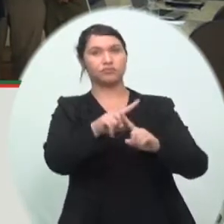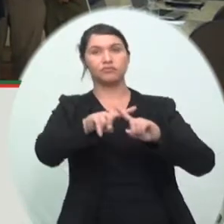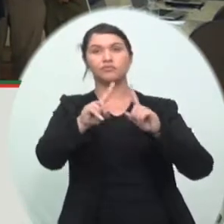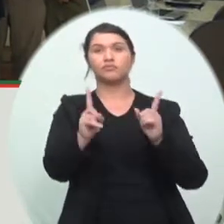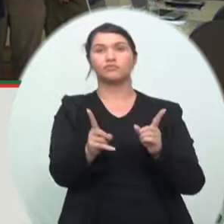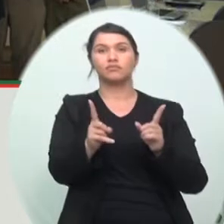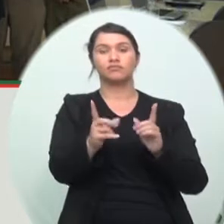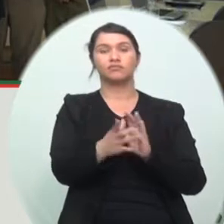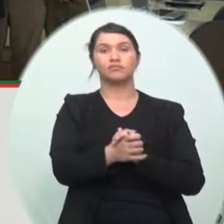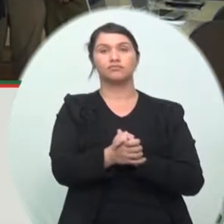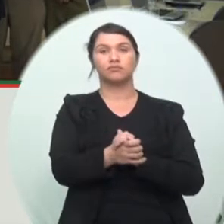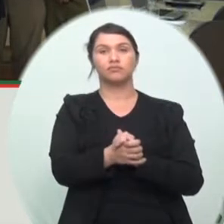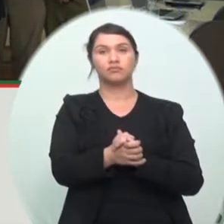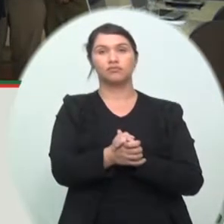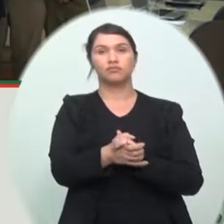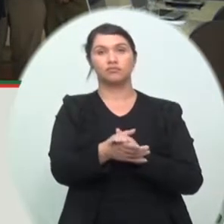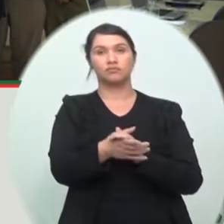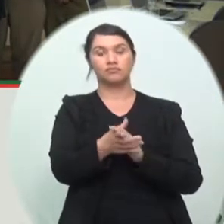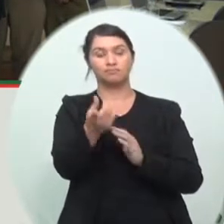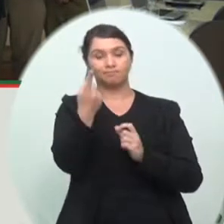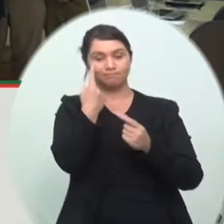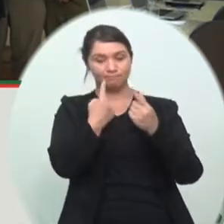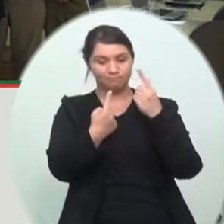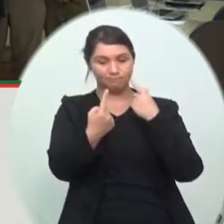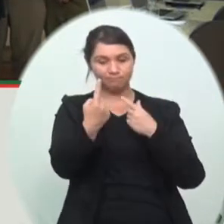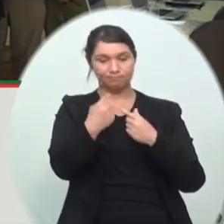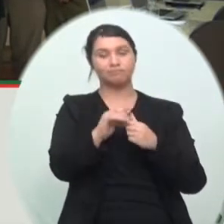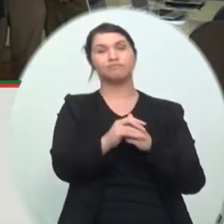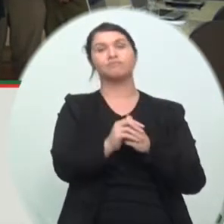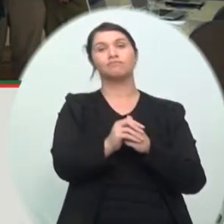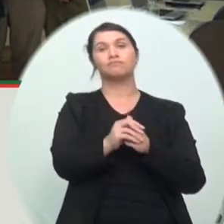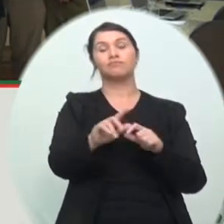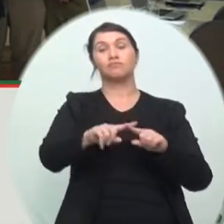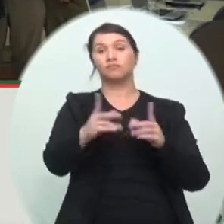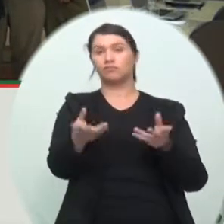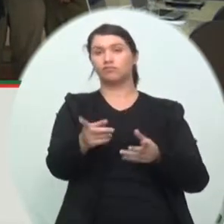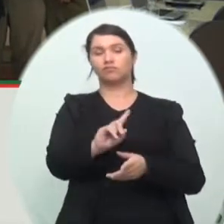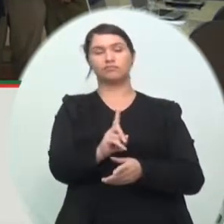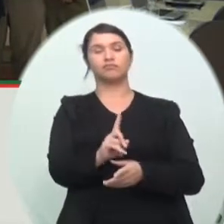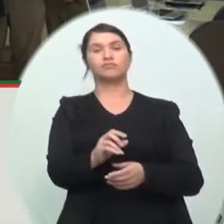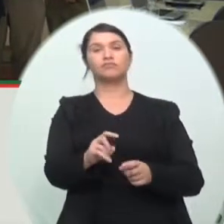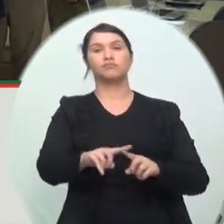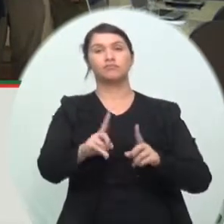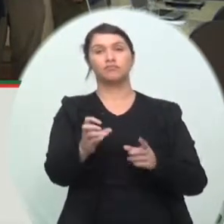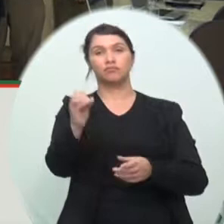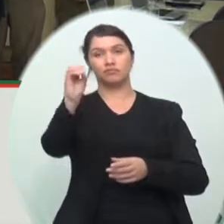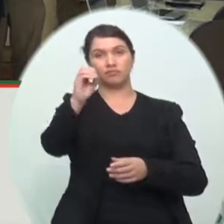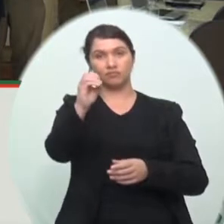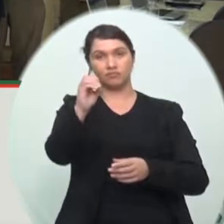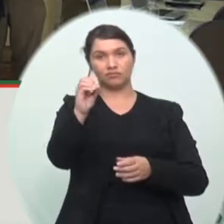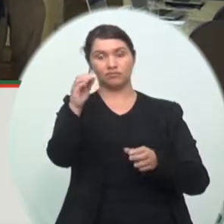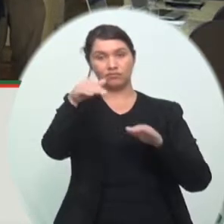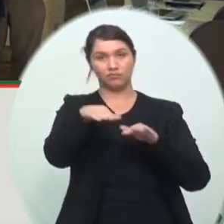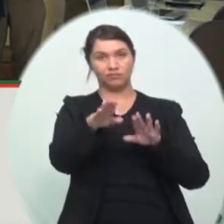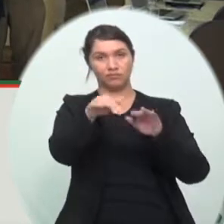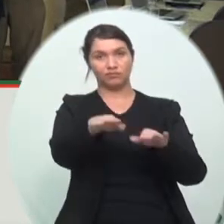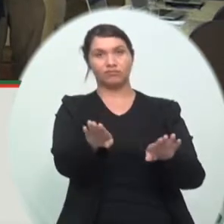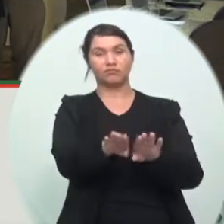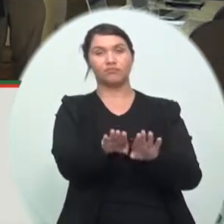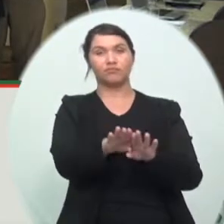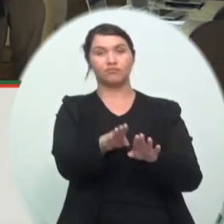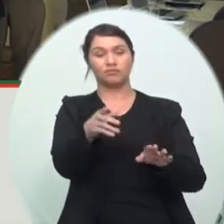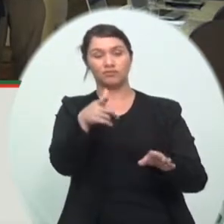derramei lágrimas que não foi mole. Então, por isso, eu não chorarei. Mas o Oceano Pacífico, o Rio